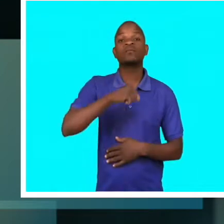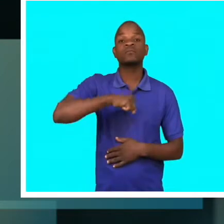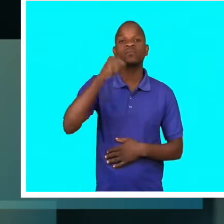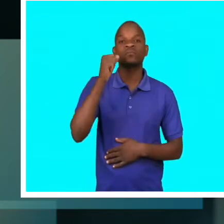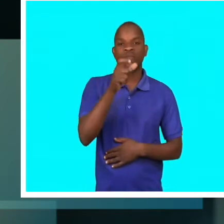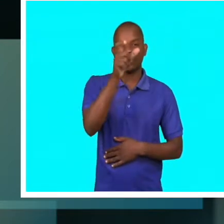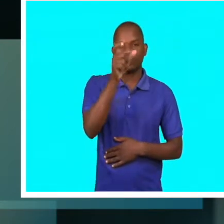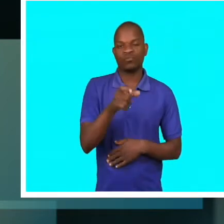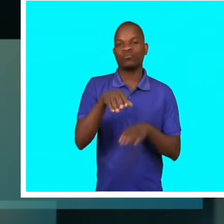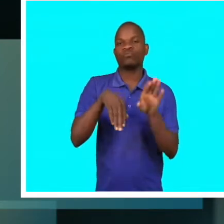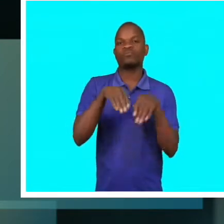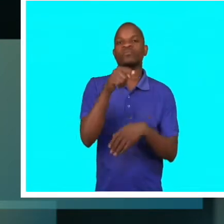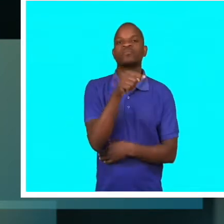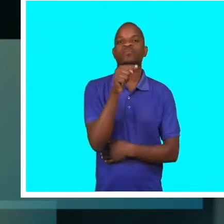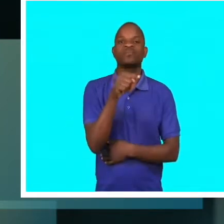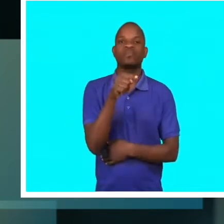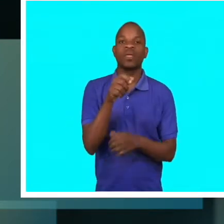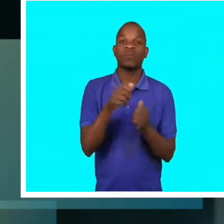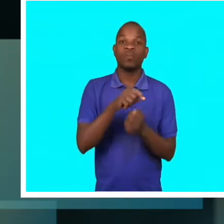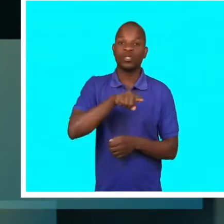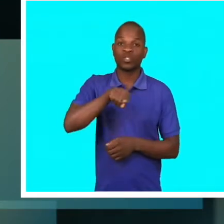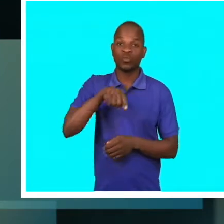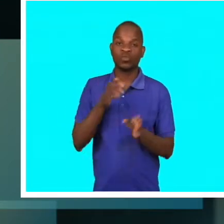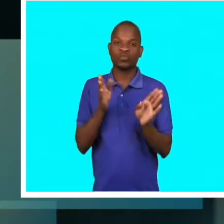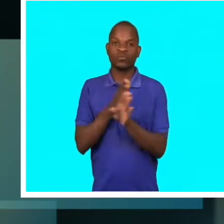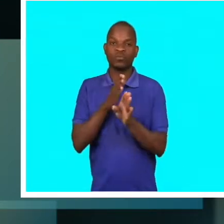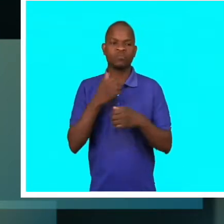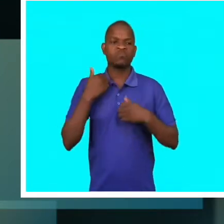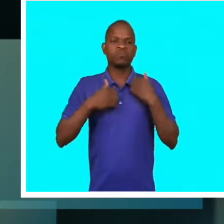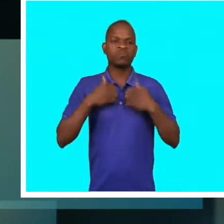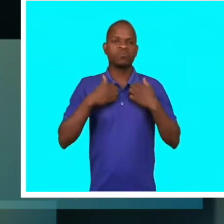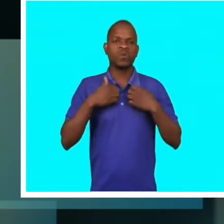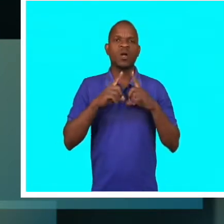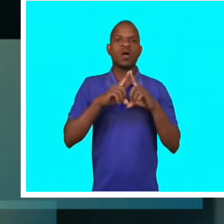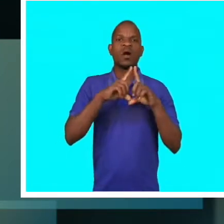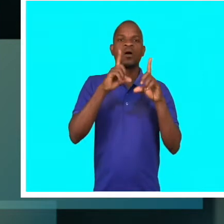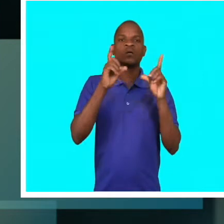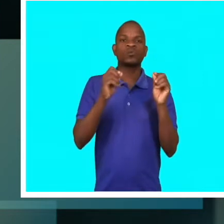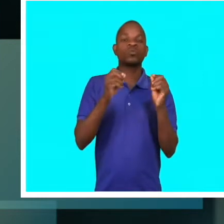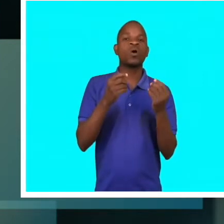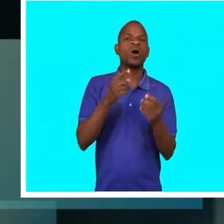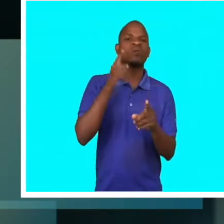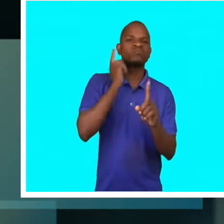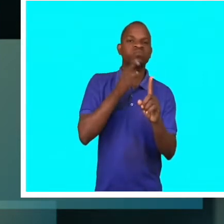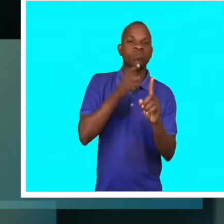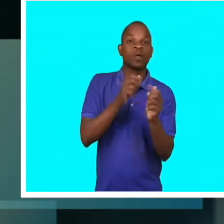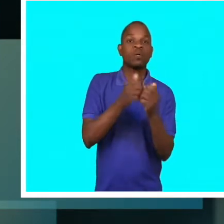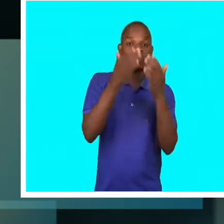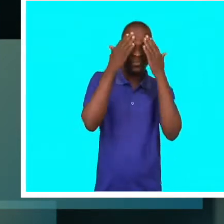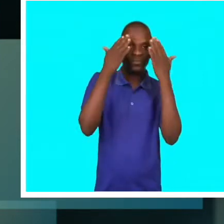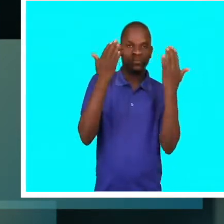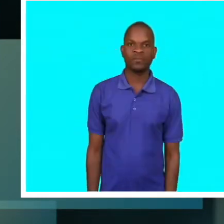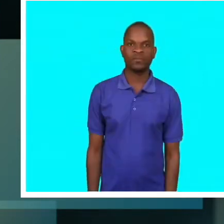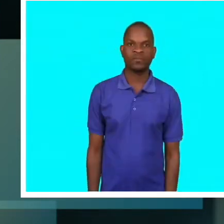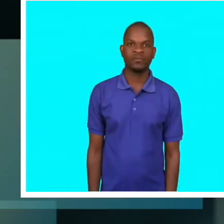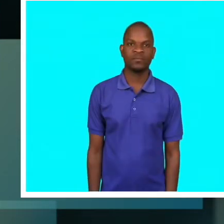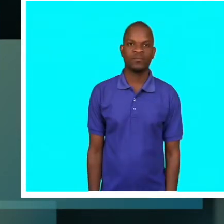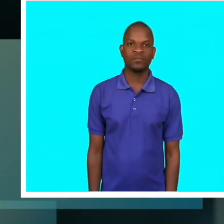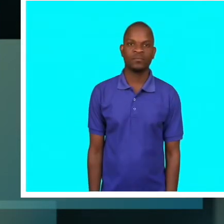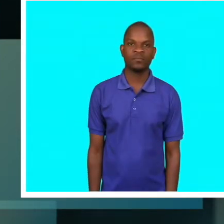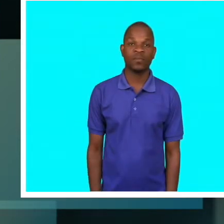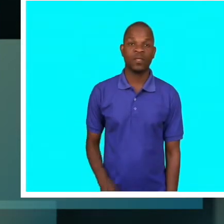ganhar é ele e os jogadores. Mas, muitas vezes, nós nos preocupamos só com as vitórias sem saber o que é necessário para se chegar. Esta